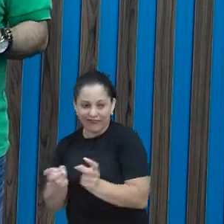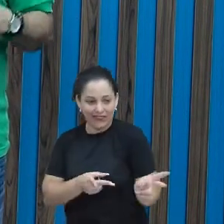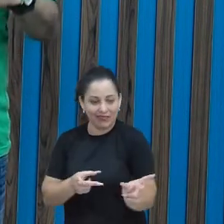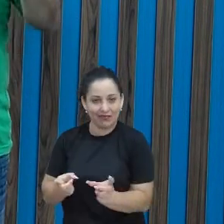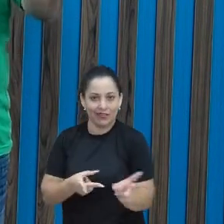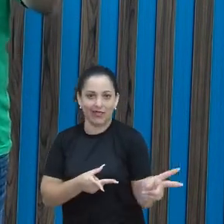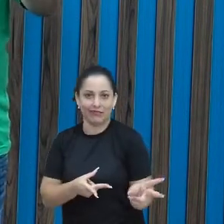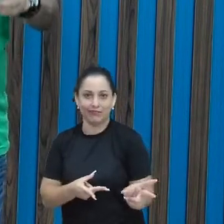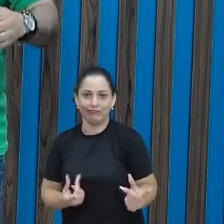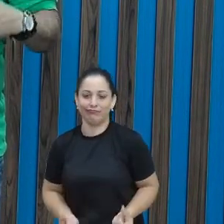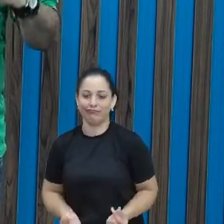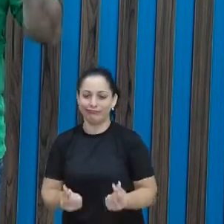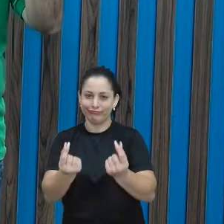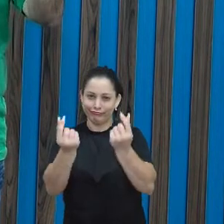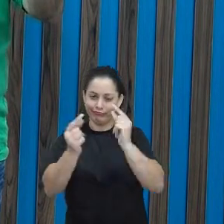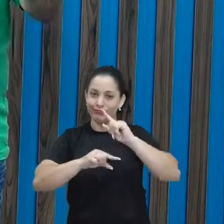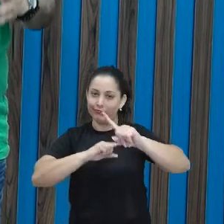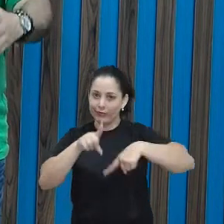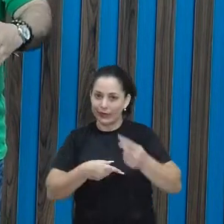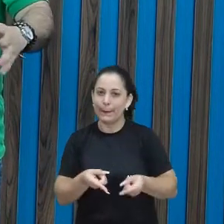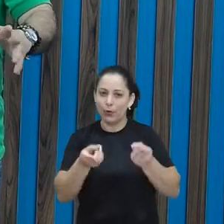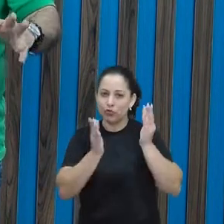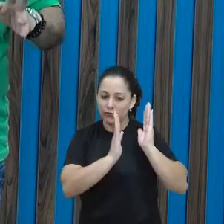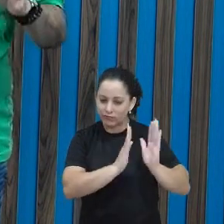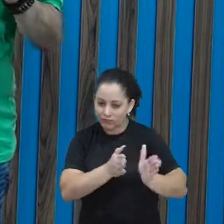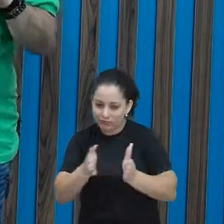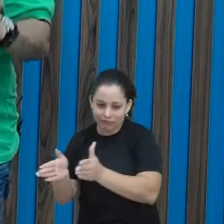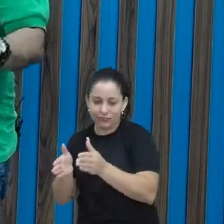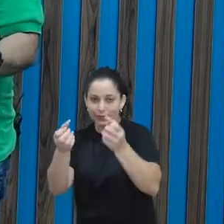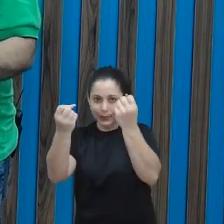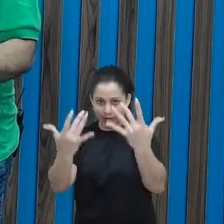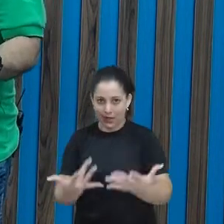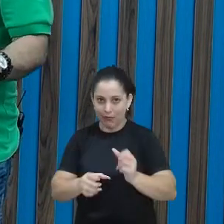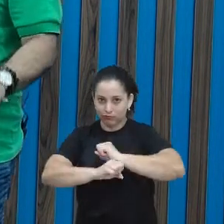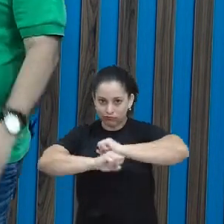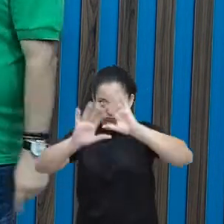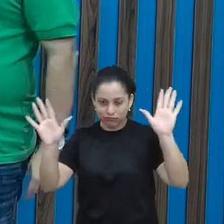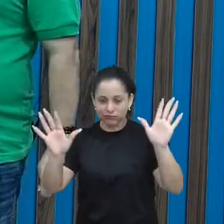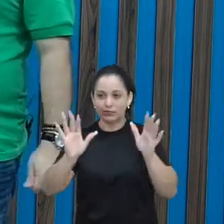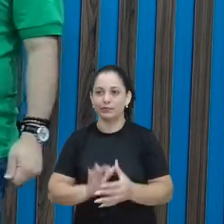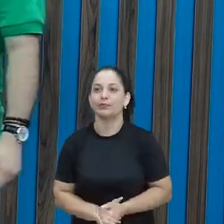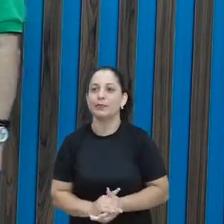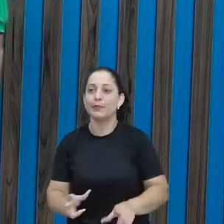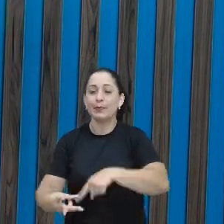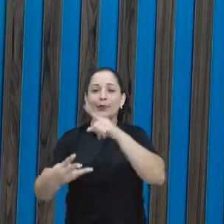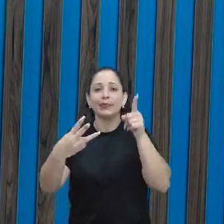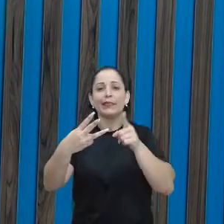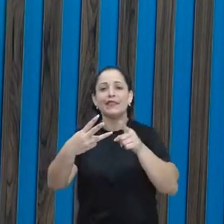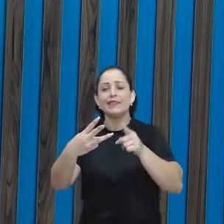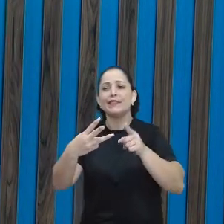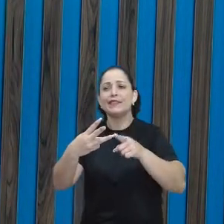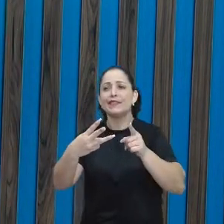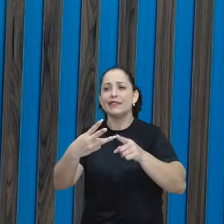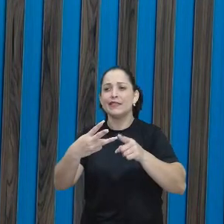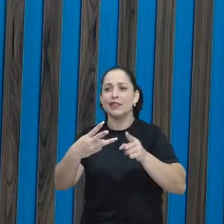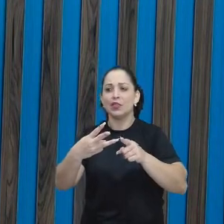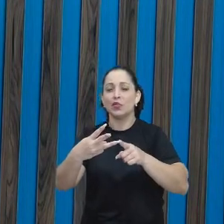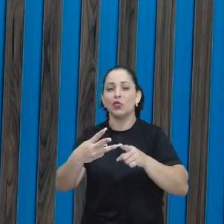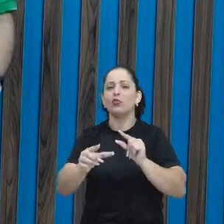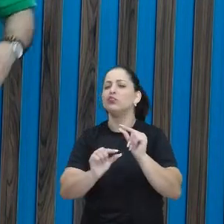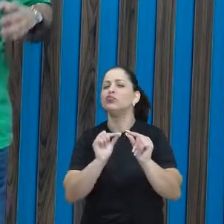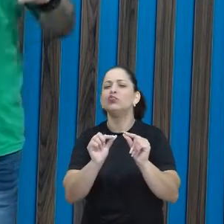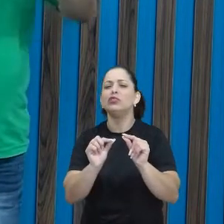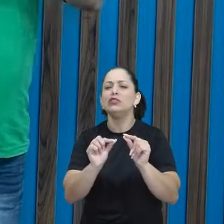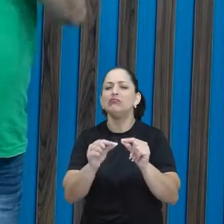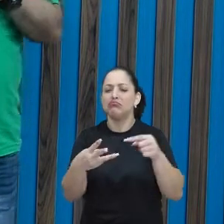consumidor. A gente vai destrinchar melhor isso daqui a pouco. Então veja, outra questão, a acomodação de excedentes populacionais,